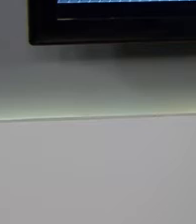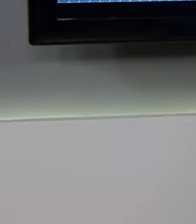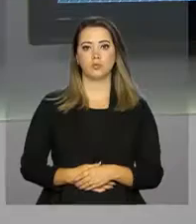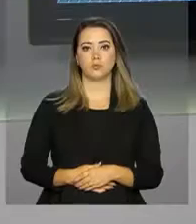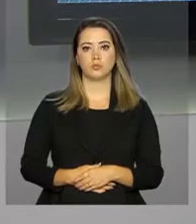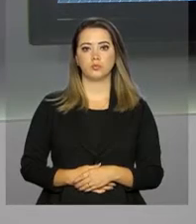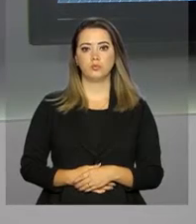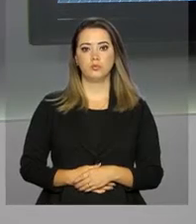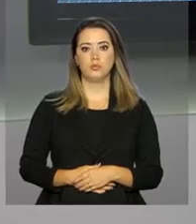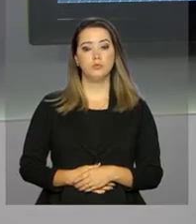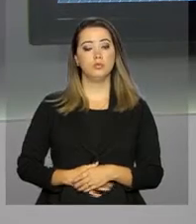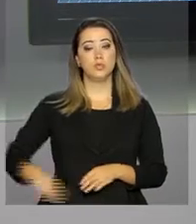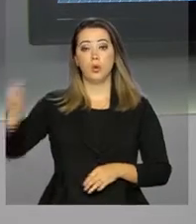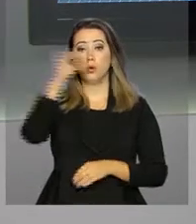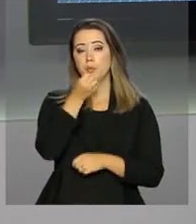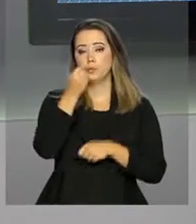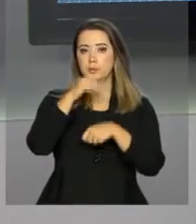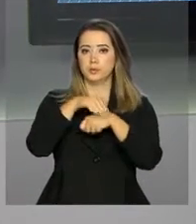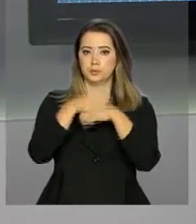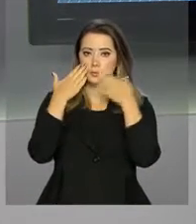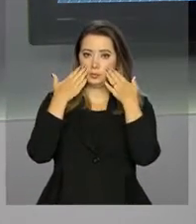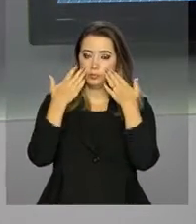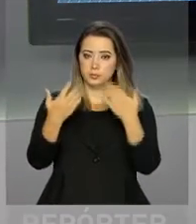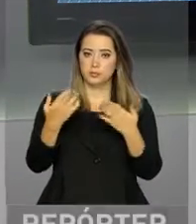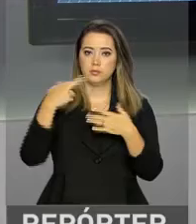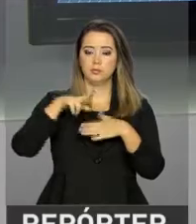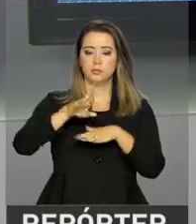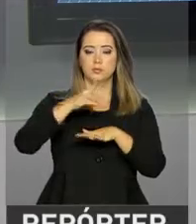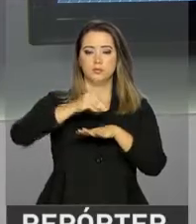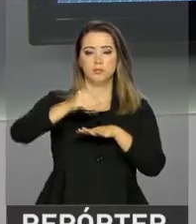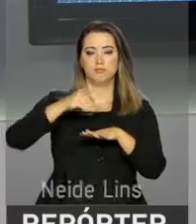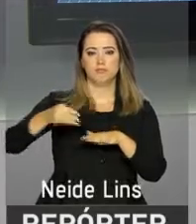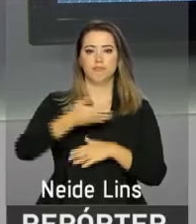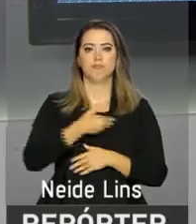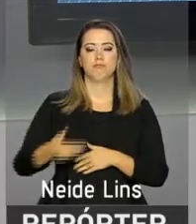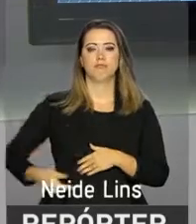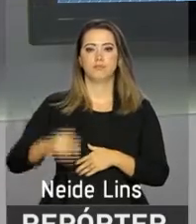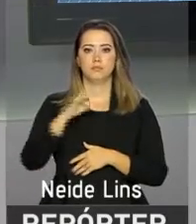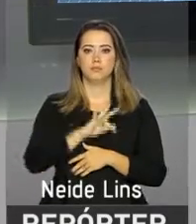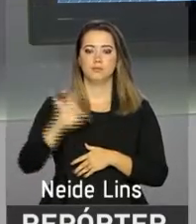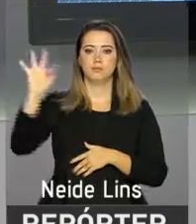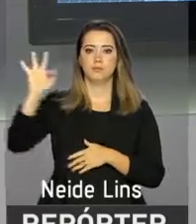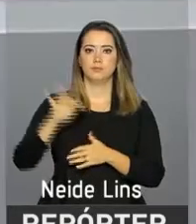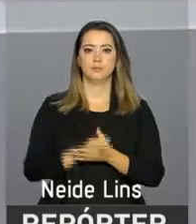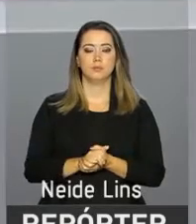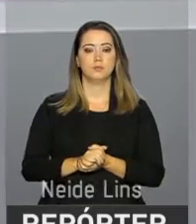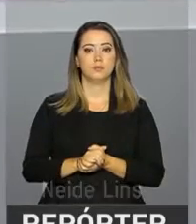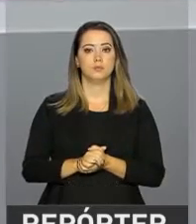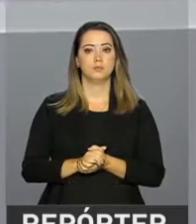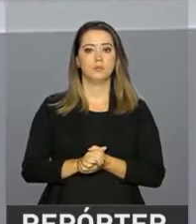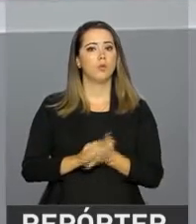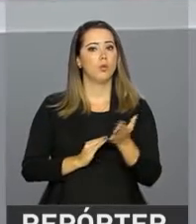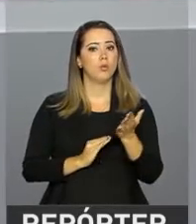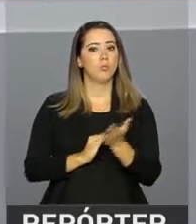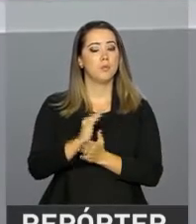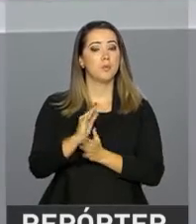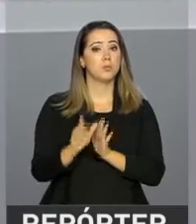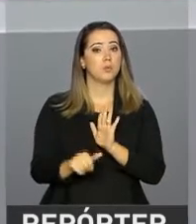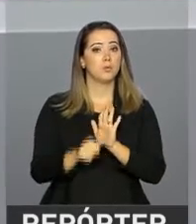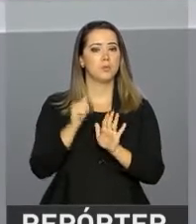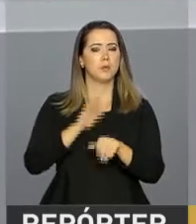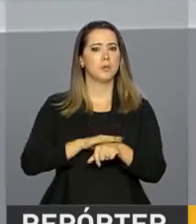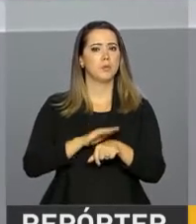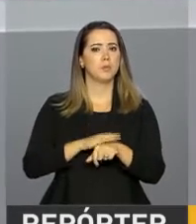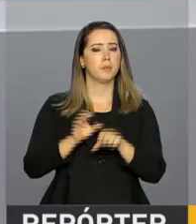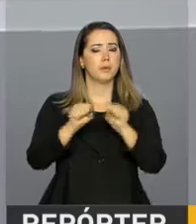olá boa noite estamos de volta com o repórter nbr as notícias do governo federal começou a primeira etapa de